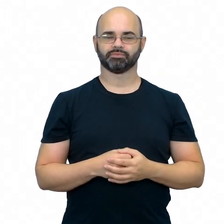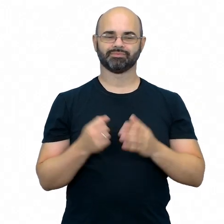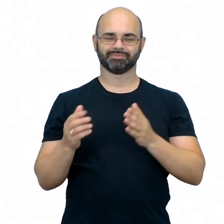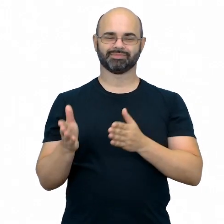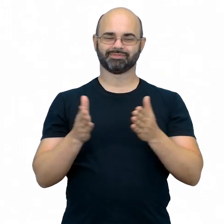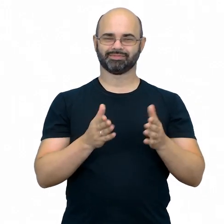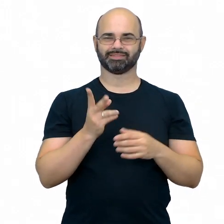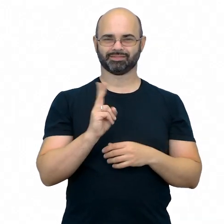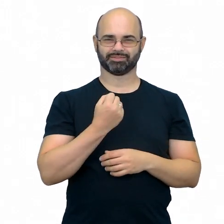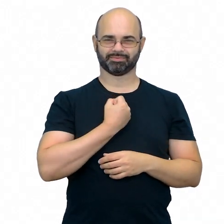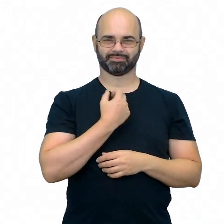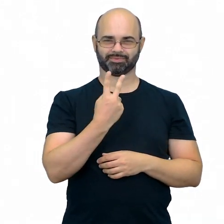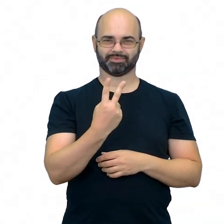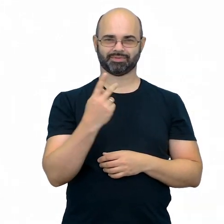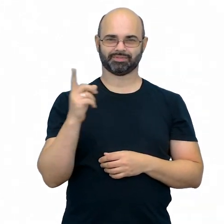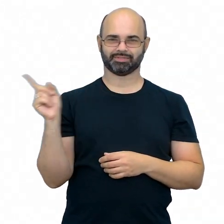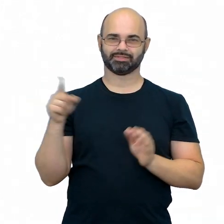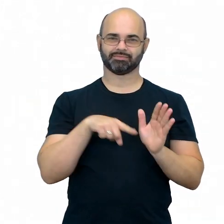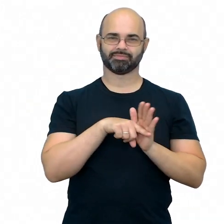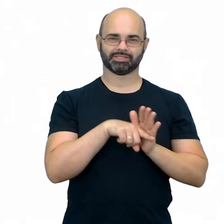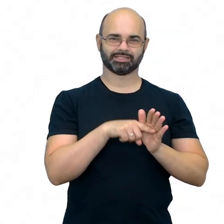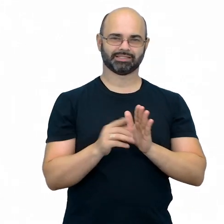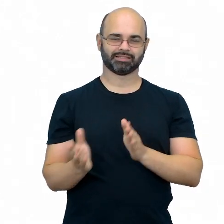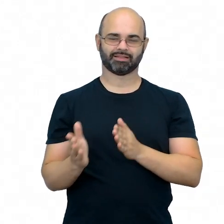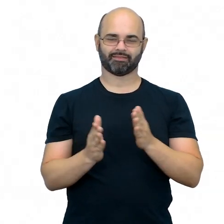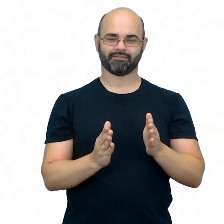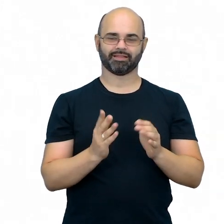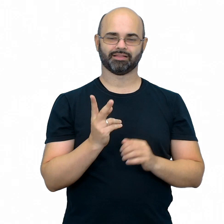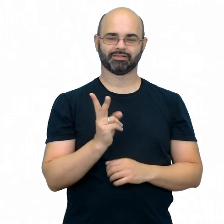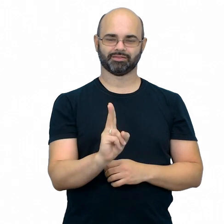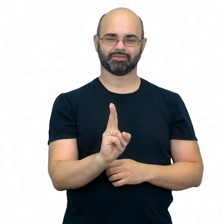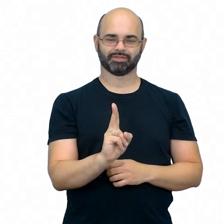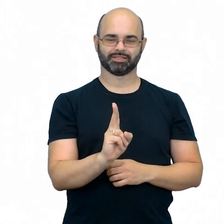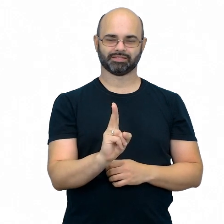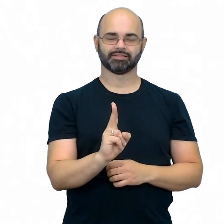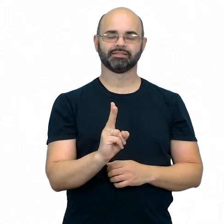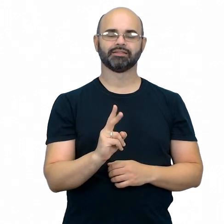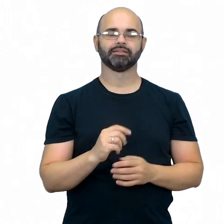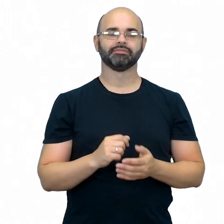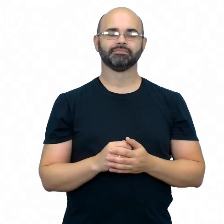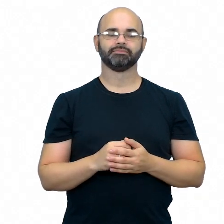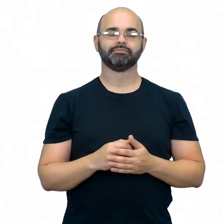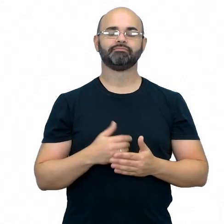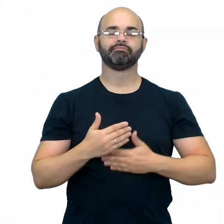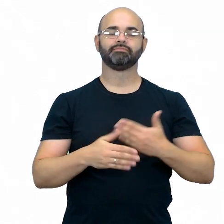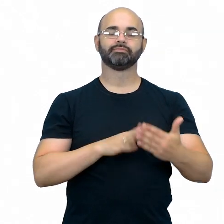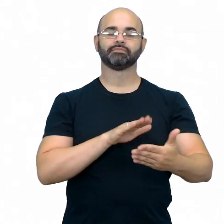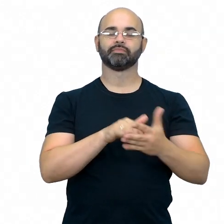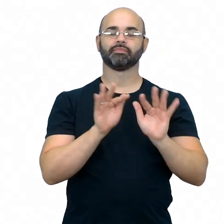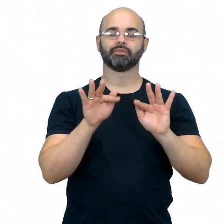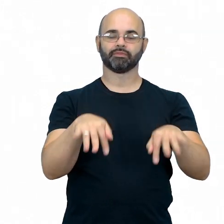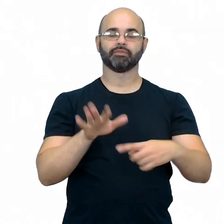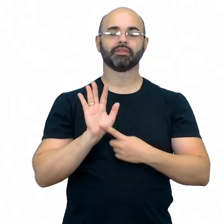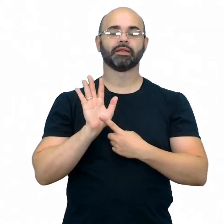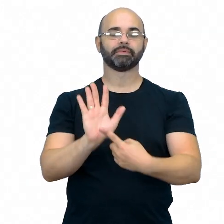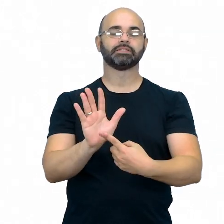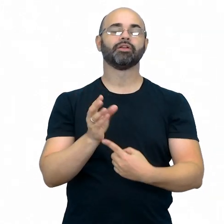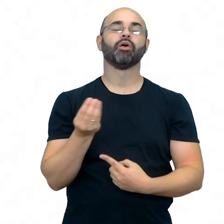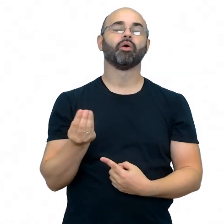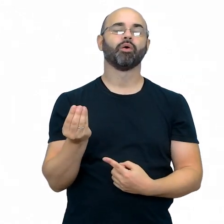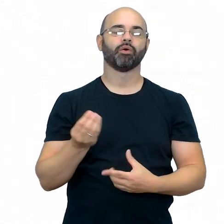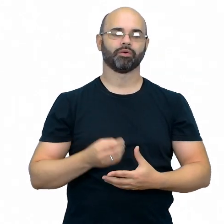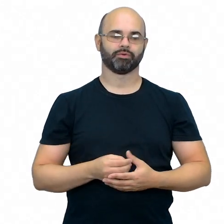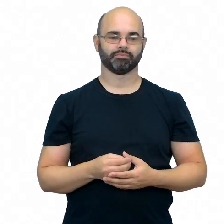da pesquisa, né, esse desenvolvimento, como é que nós caminhamos para essa apresentação final, e, por fim,